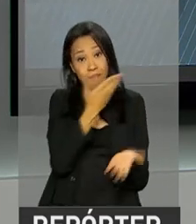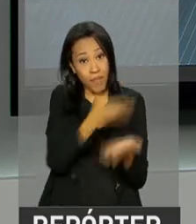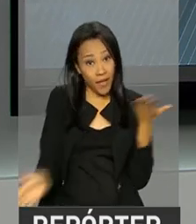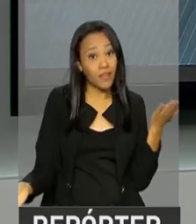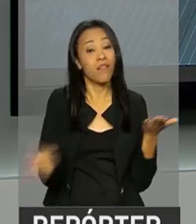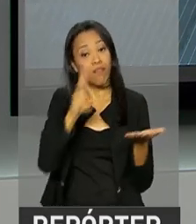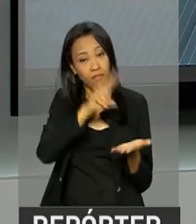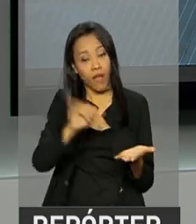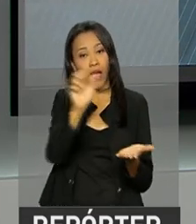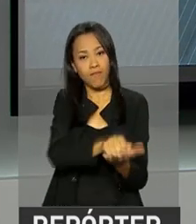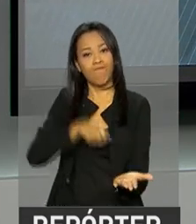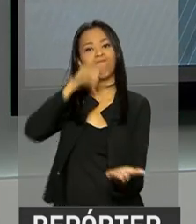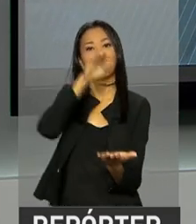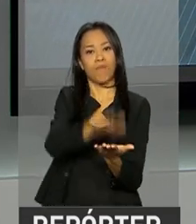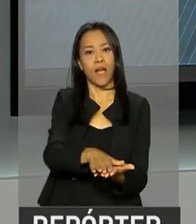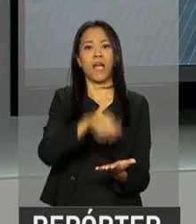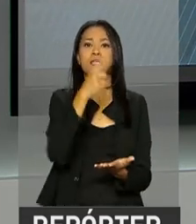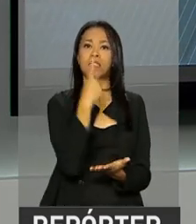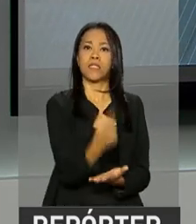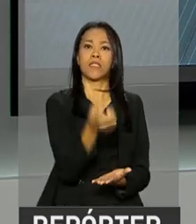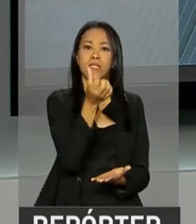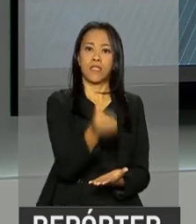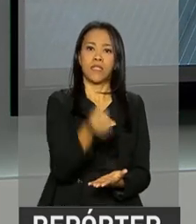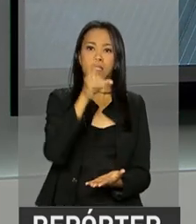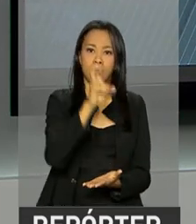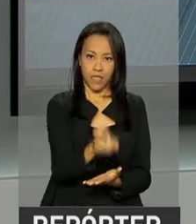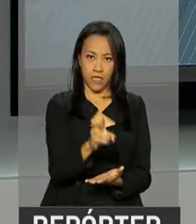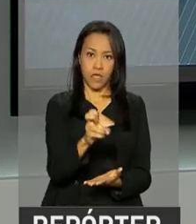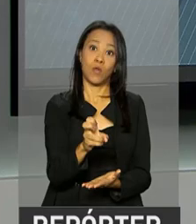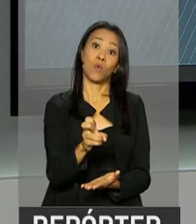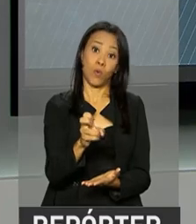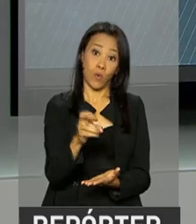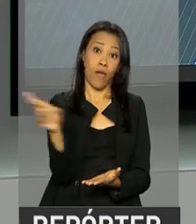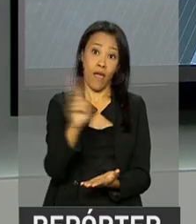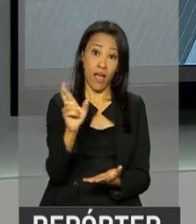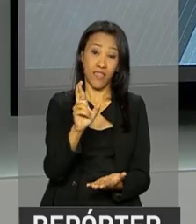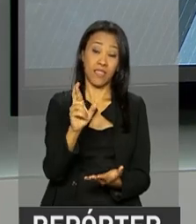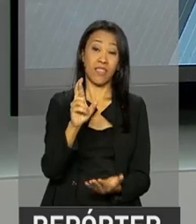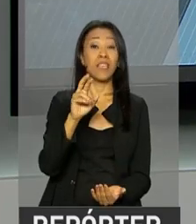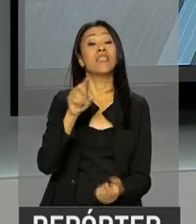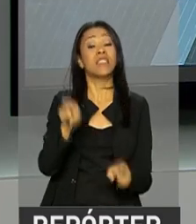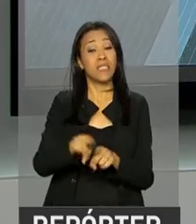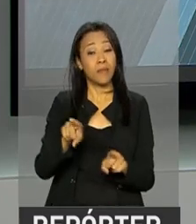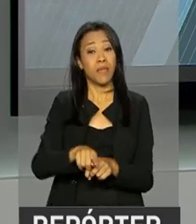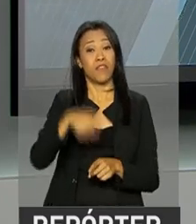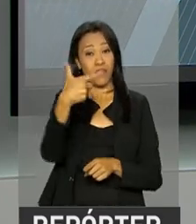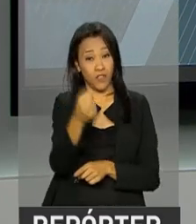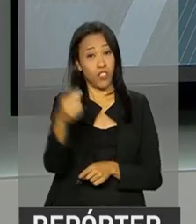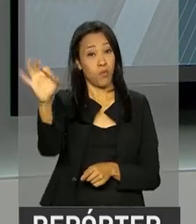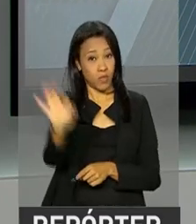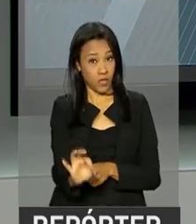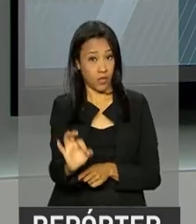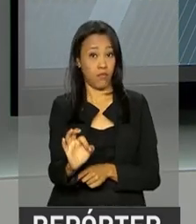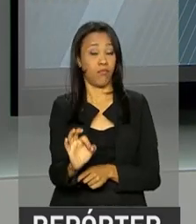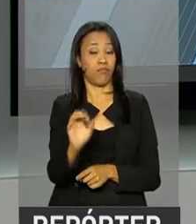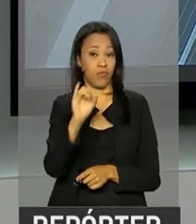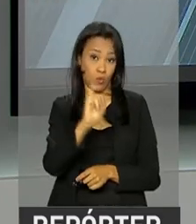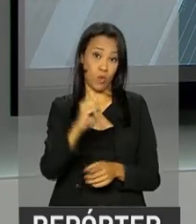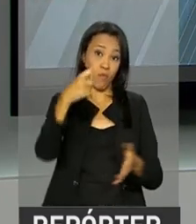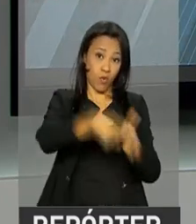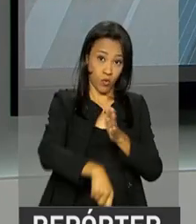mínima de R 165 e máxima de 20% do Imposto devido o programa para